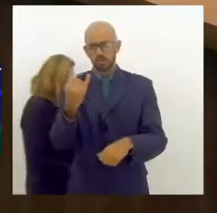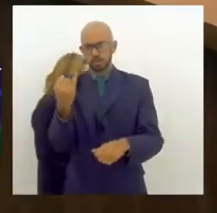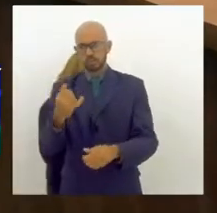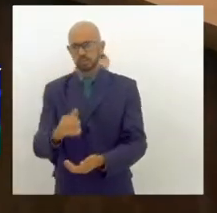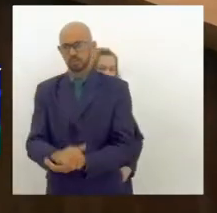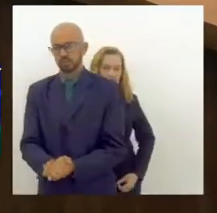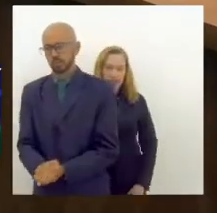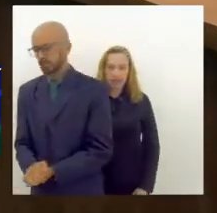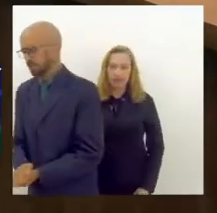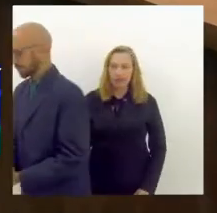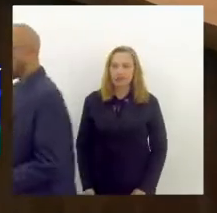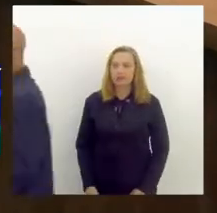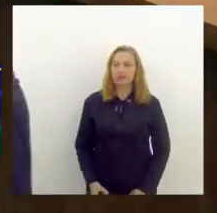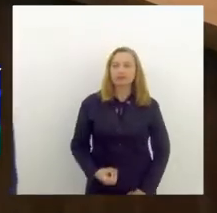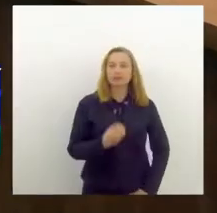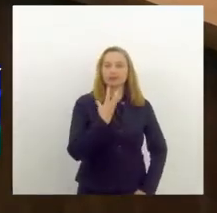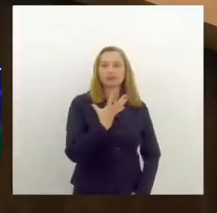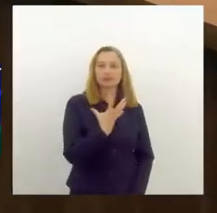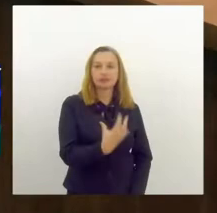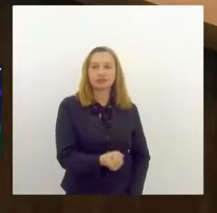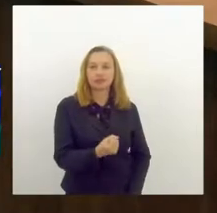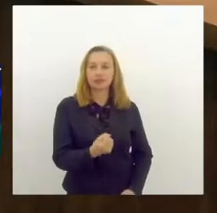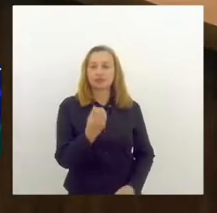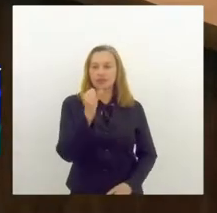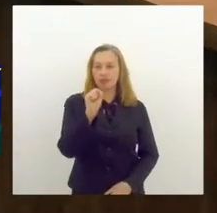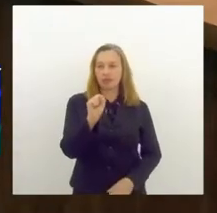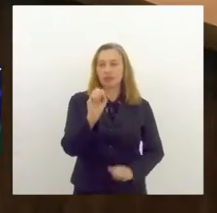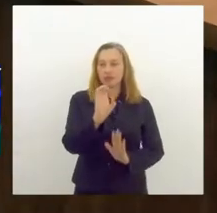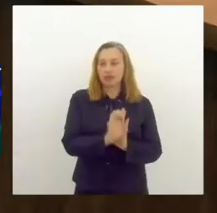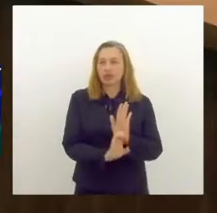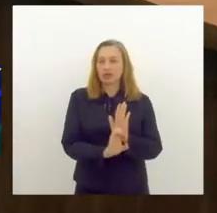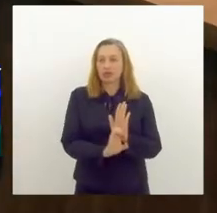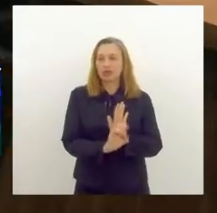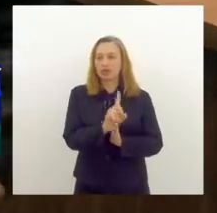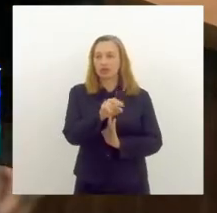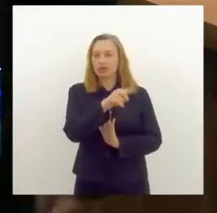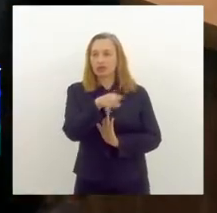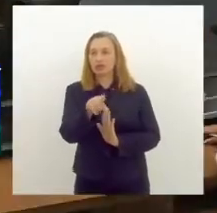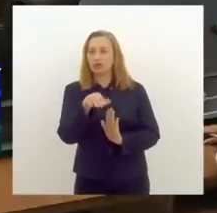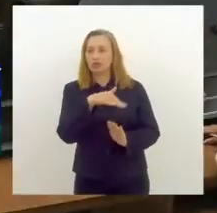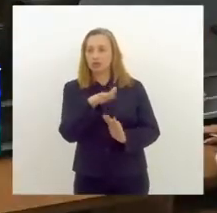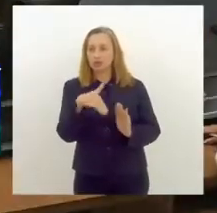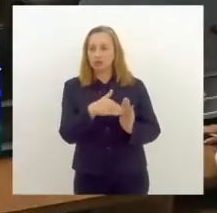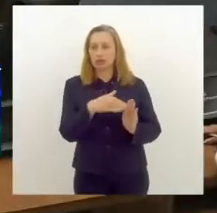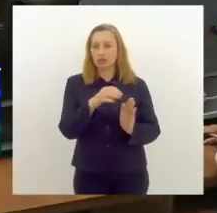Recebeu 8 emendas e o nosso parecer é pela rejeição de todas as emendas.